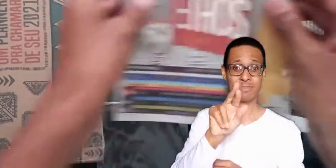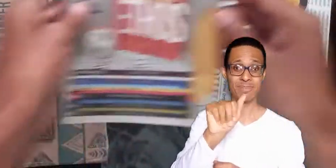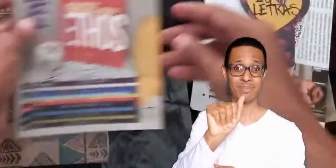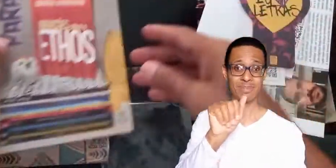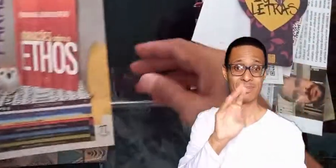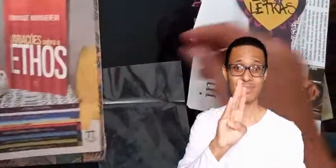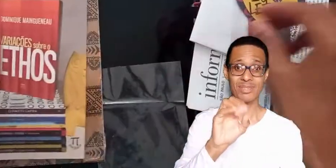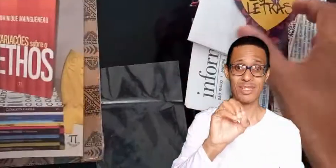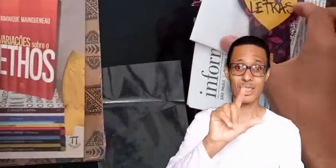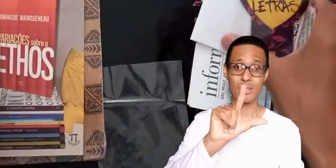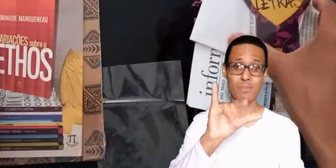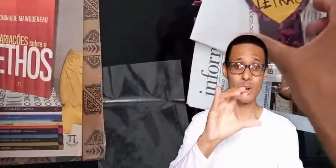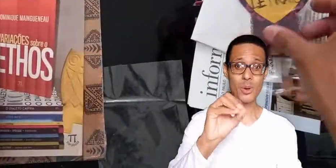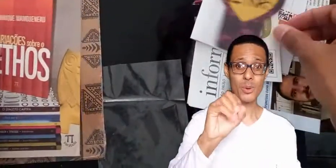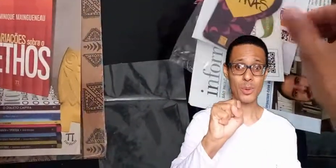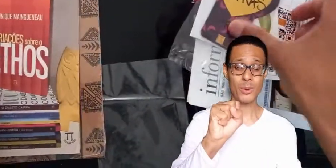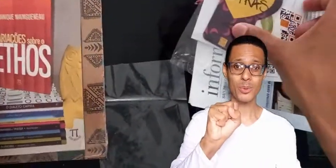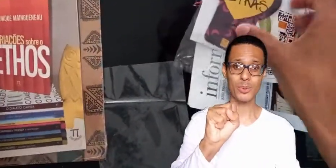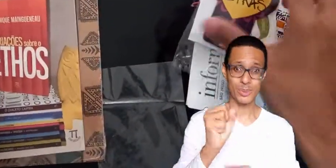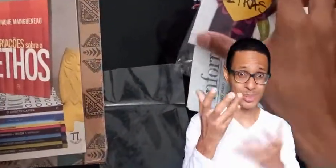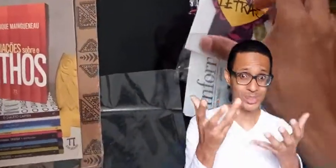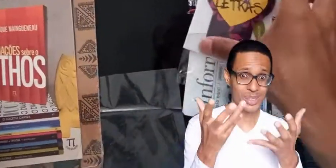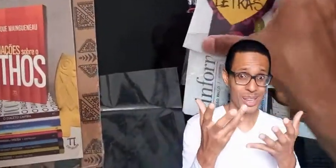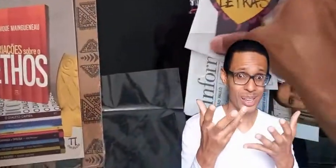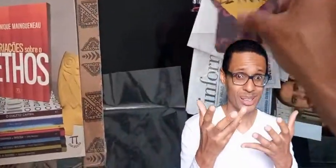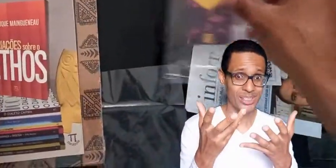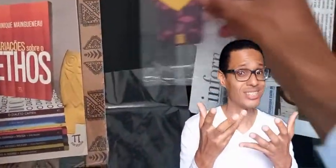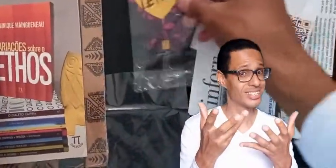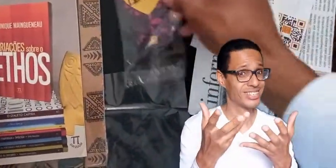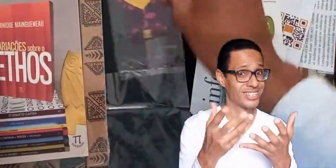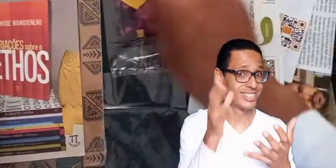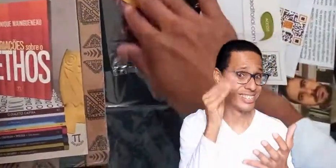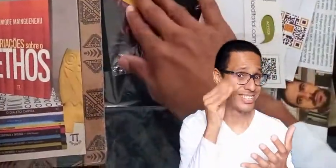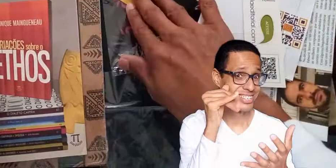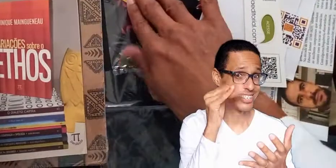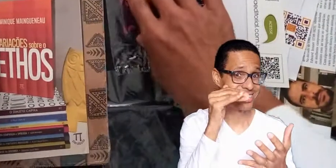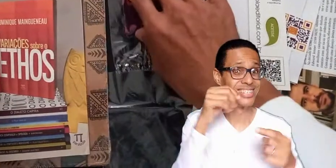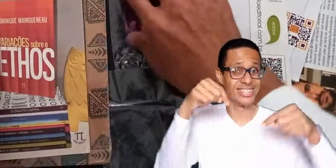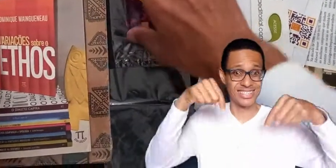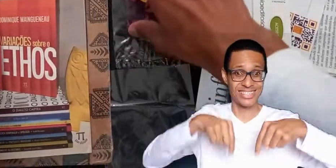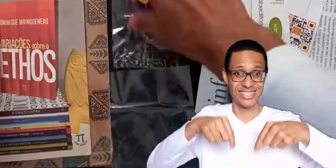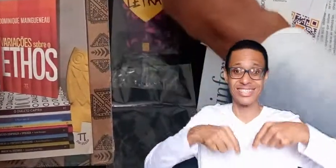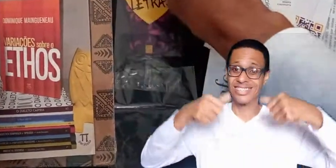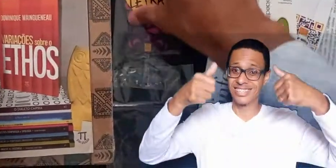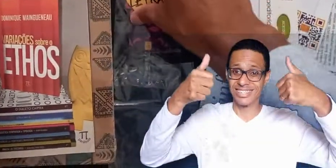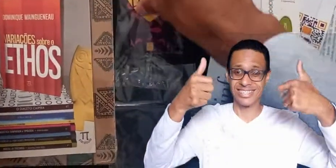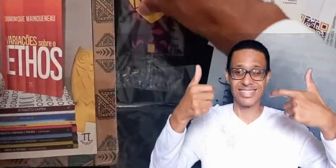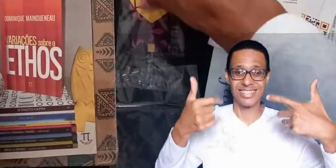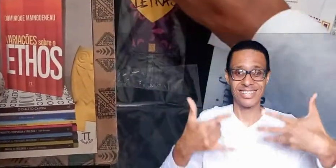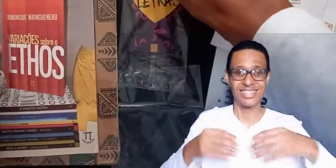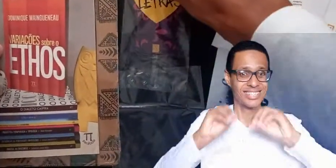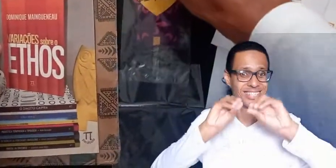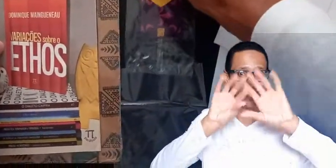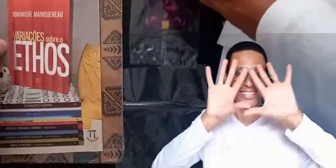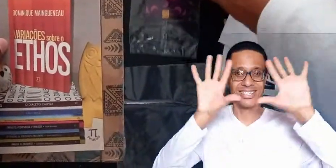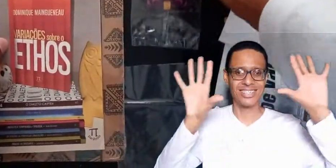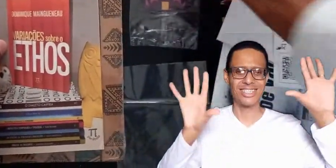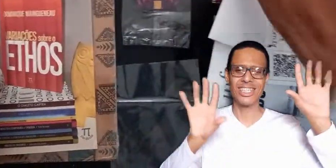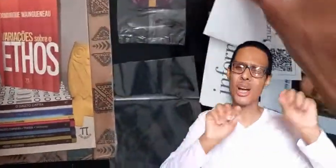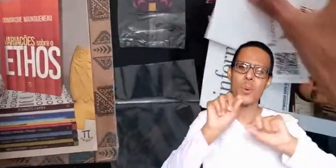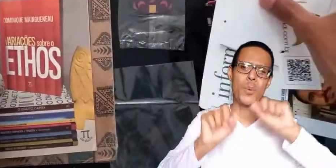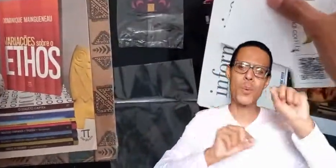Dependendo aí da sua escolha, da sua escolha de ser um parabólico,